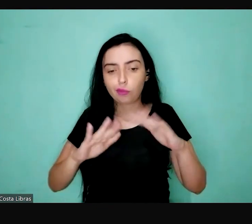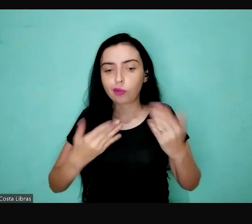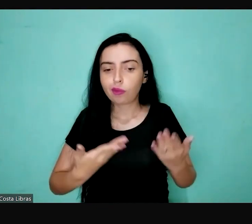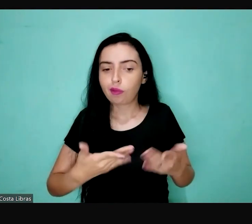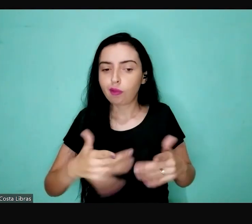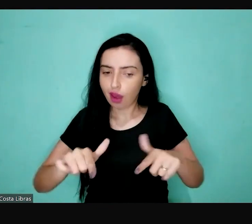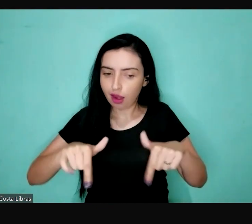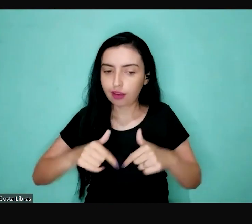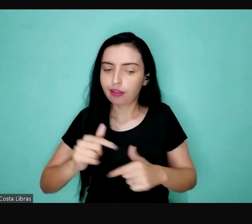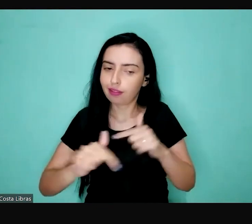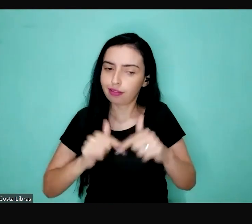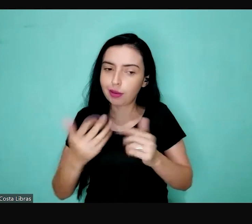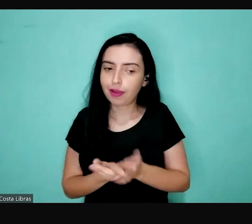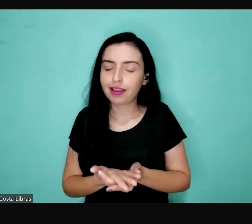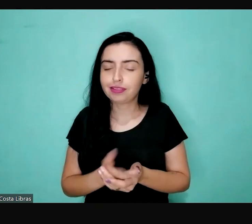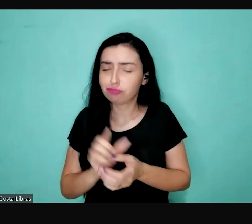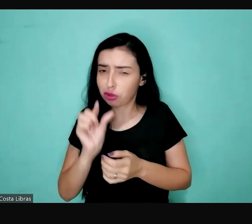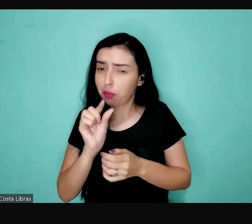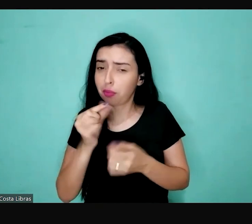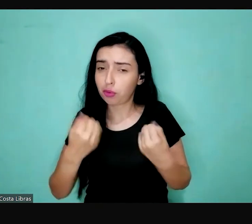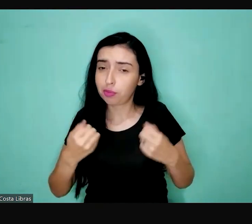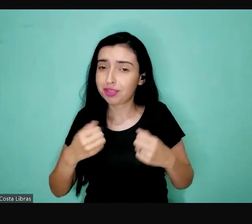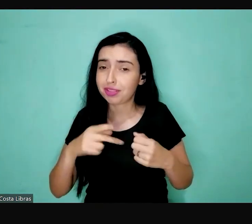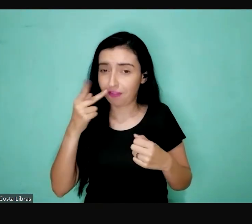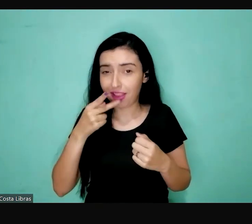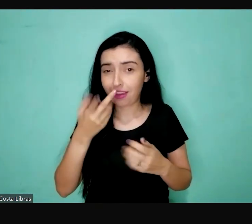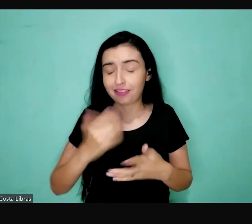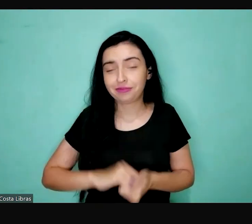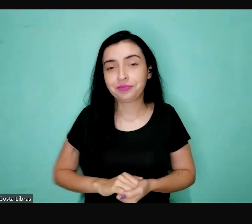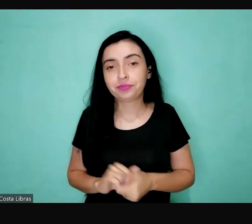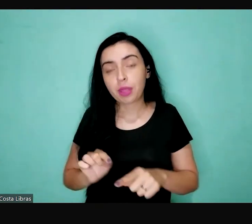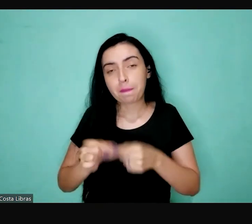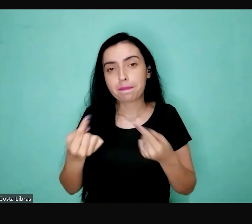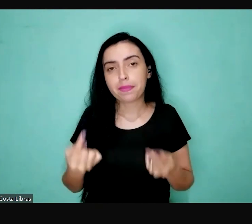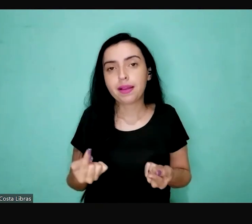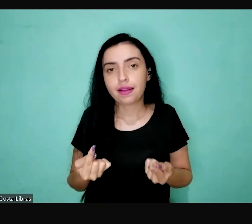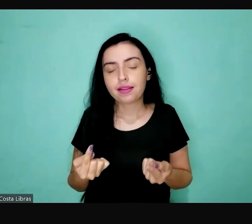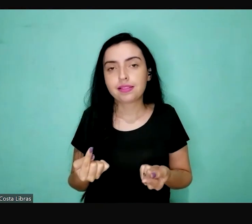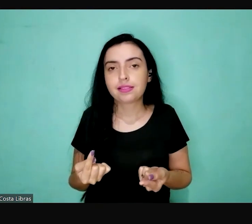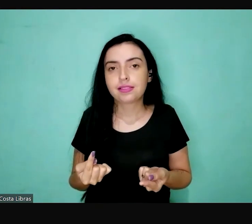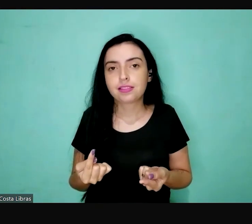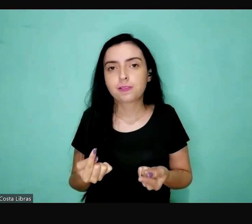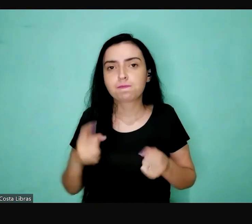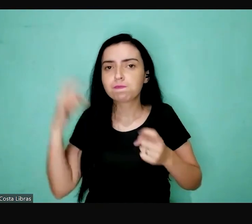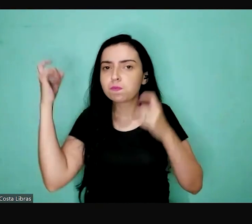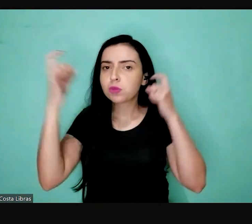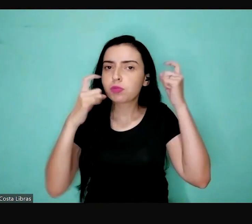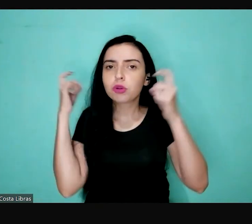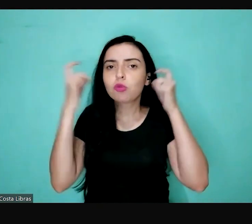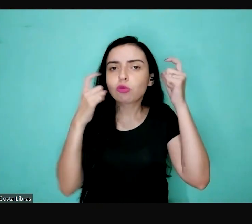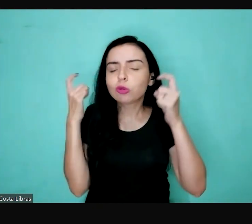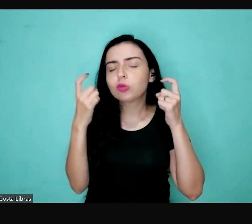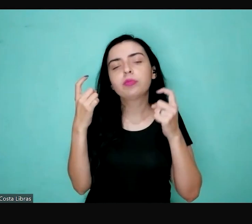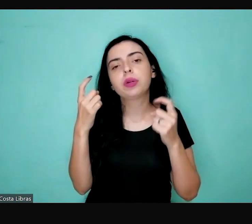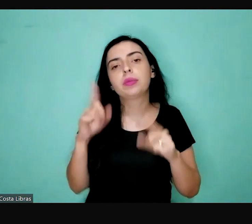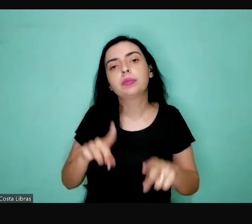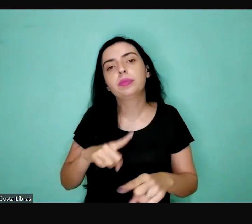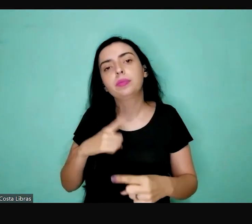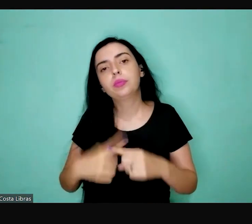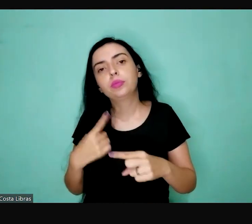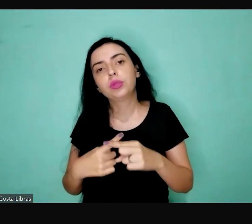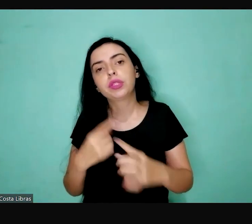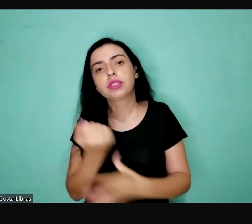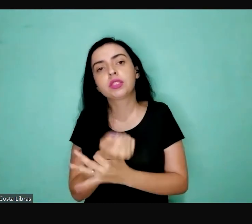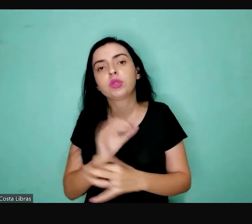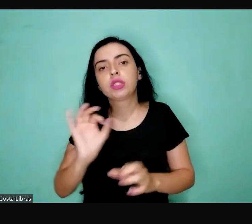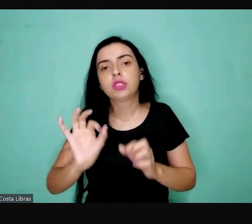pouco o professor Zé Carlos Rezende. Mas me preocupa muito mais por conta dessa segurança